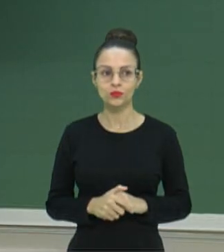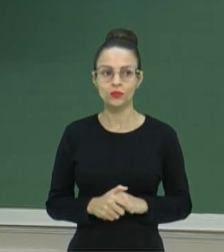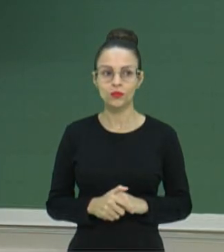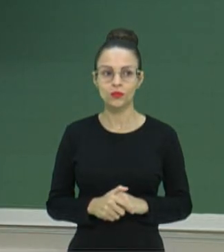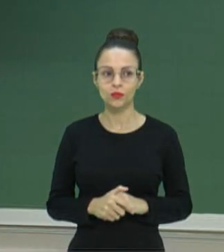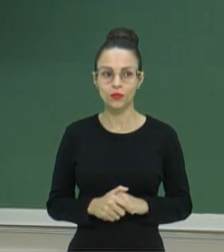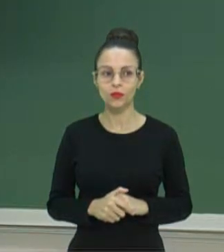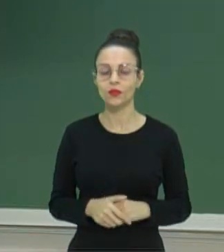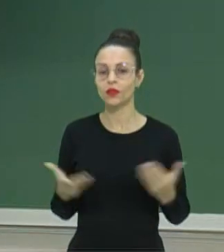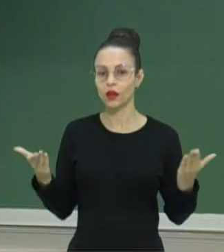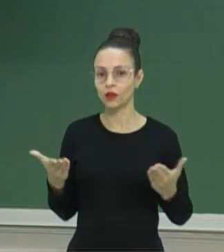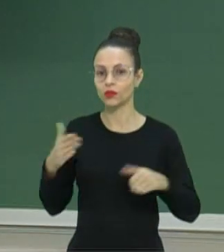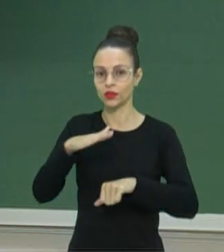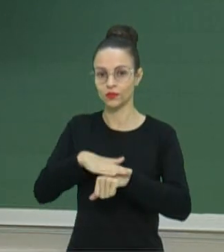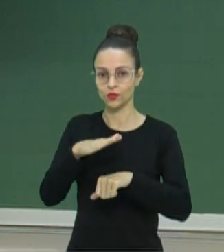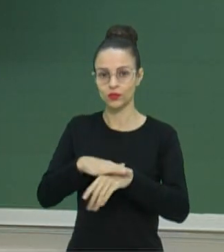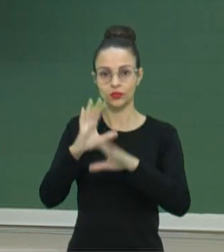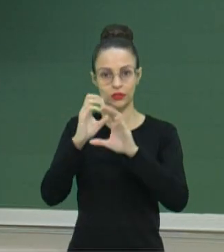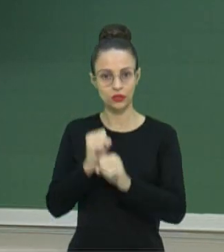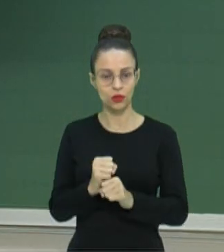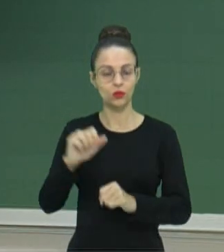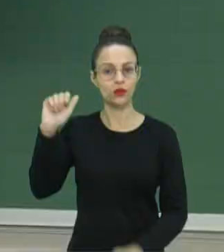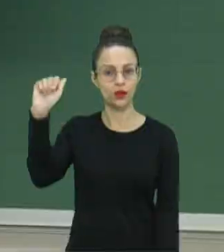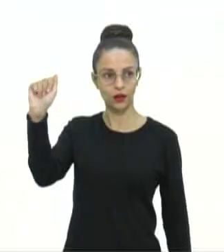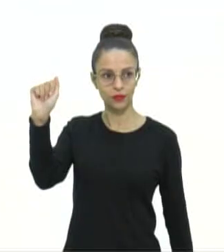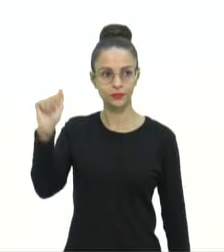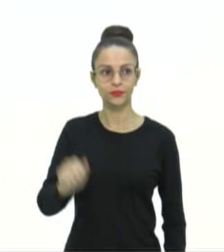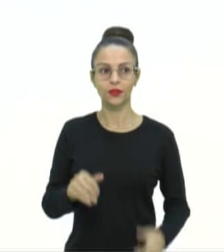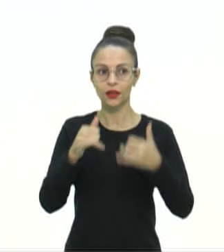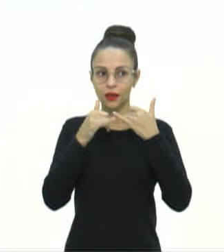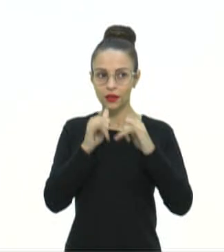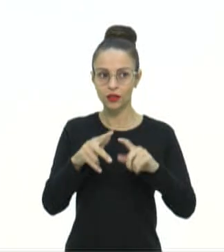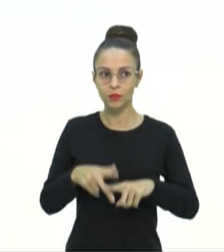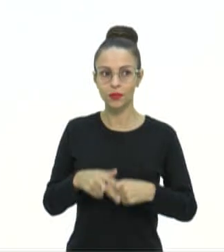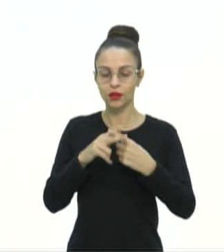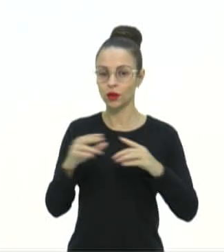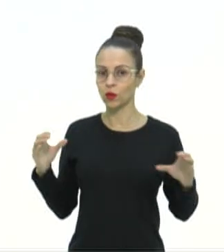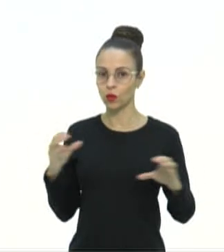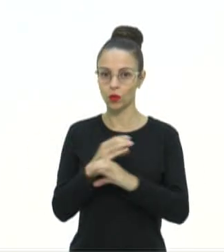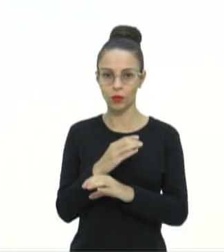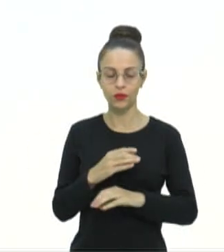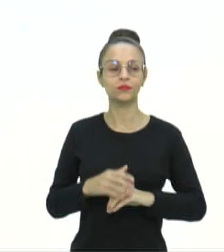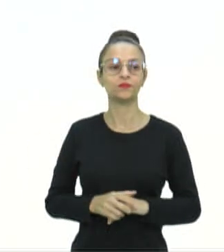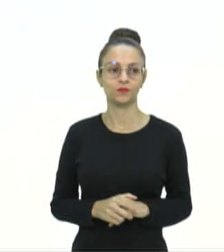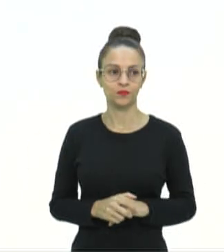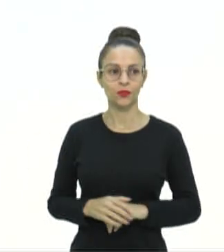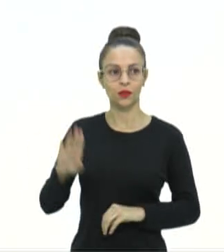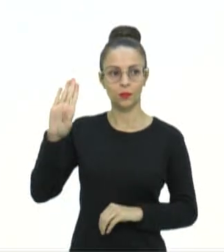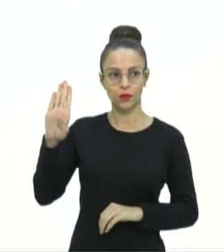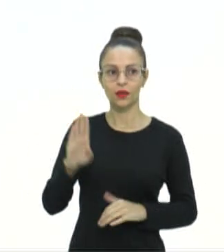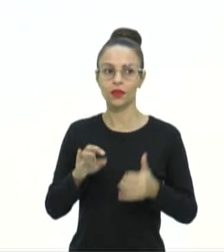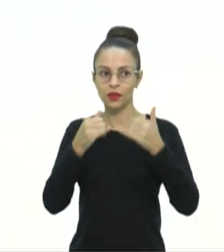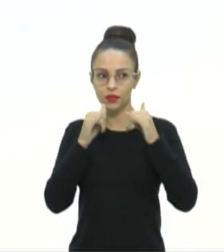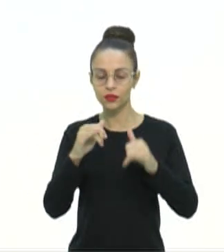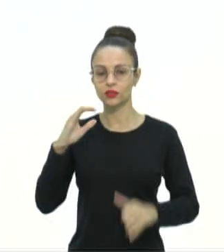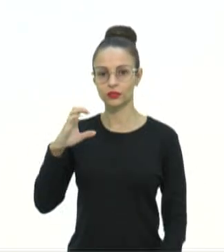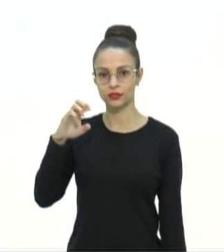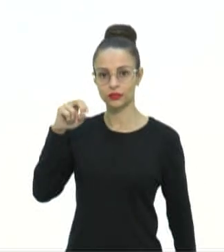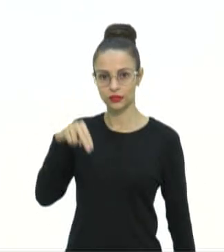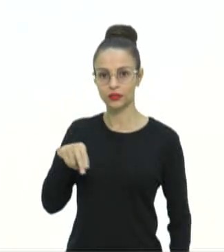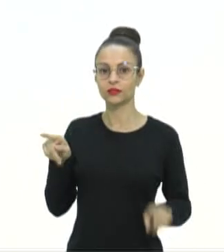Desprezando a resistência do ar, determine. Item A, a energia mecânica total do carrinho. Item B, a energia